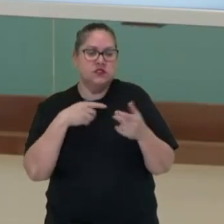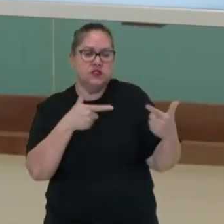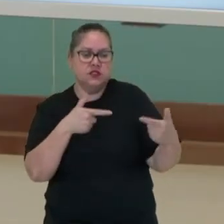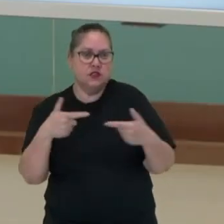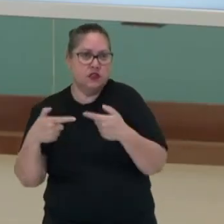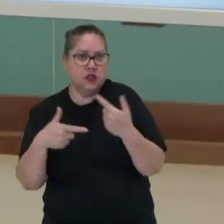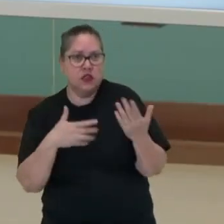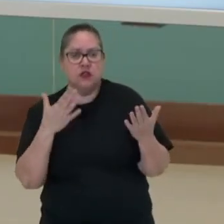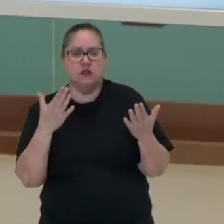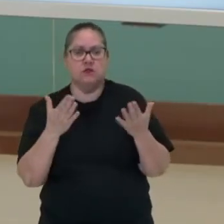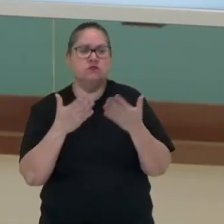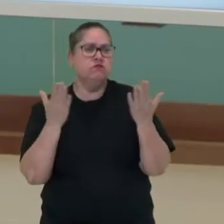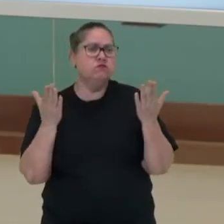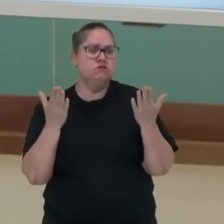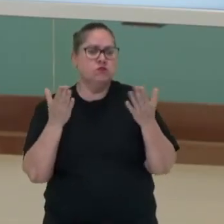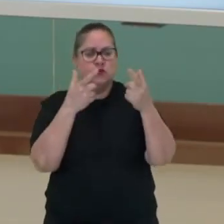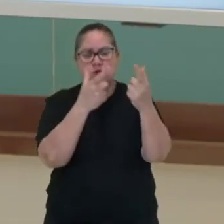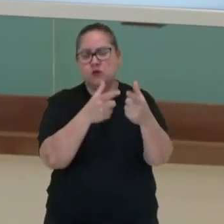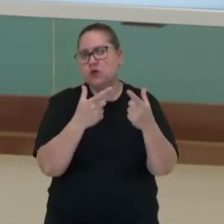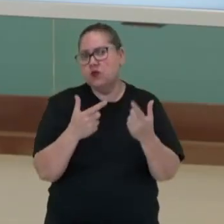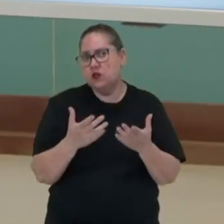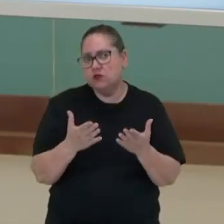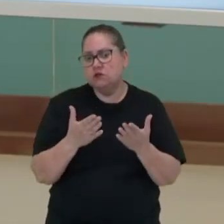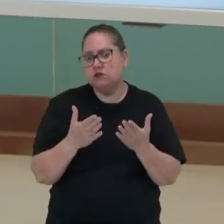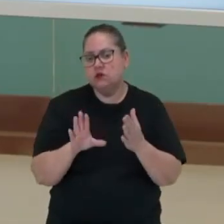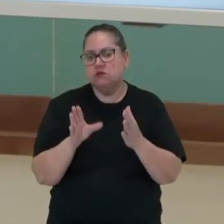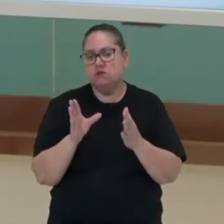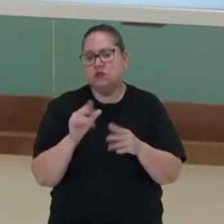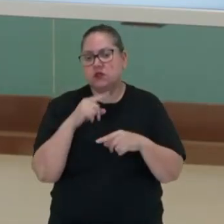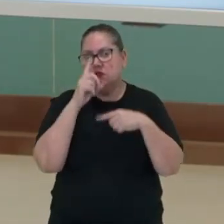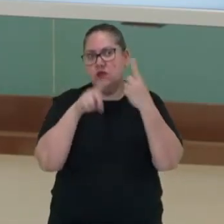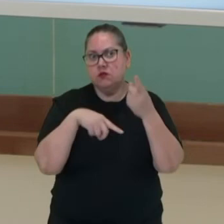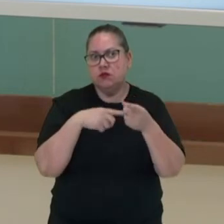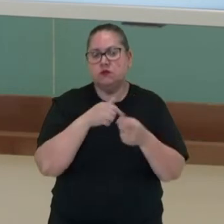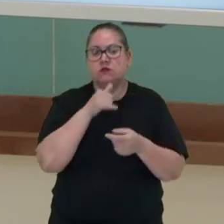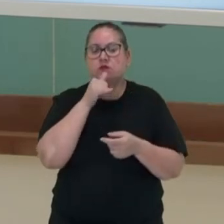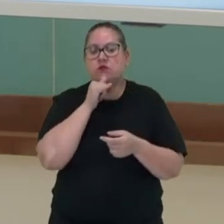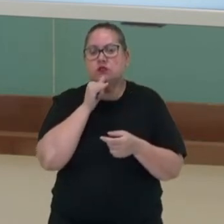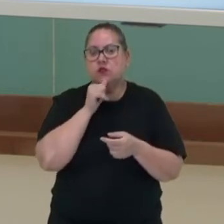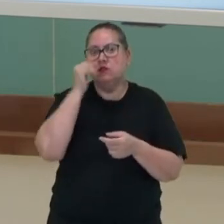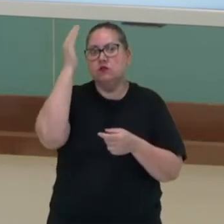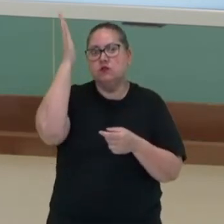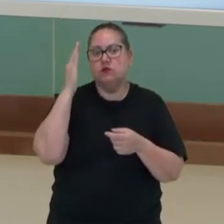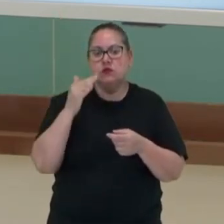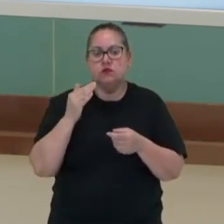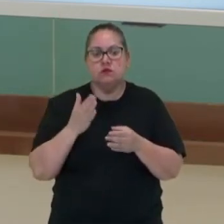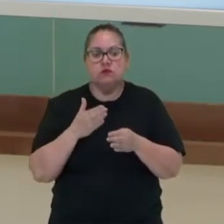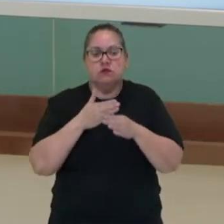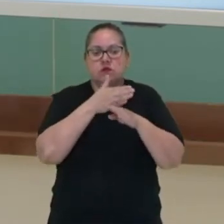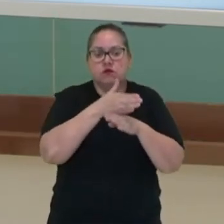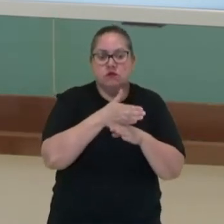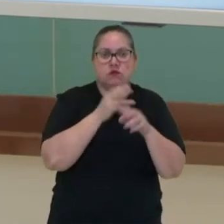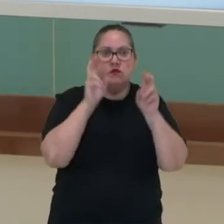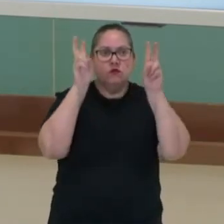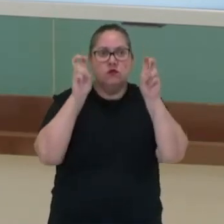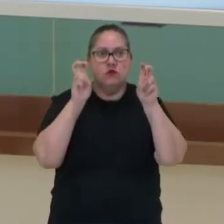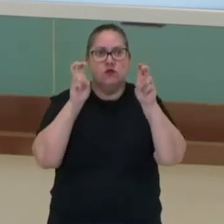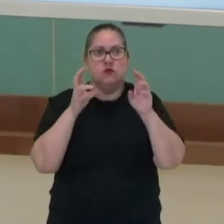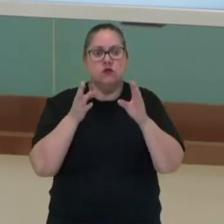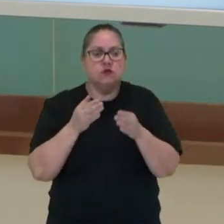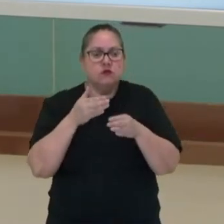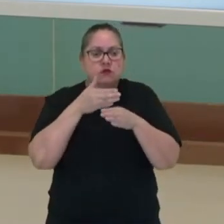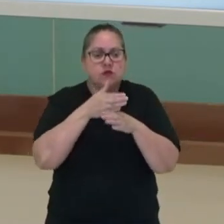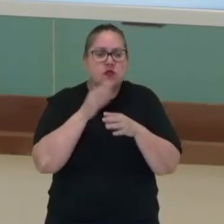pela situação enfática do lugar, eles entraram depois. O que é o exemplo do Brasil, que entrou nessa temática e se